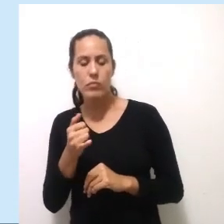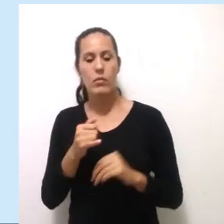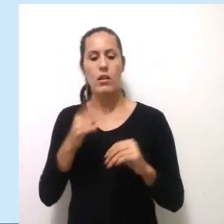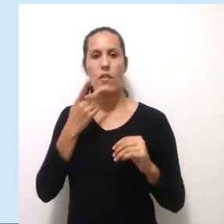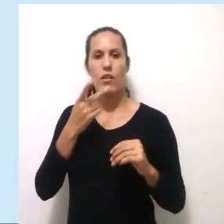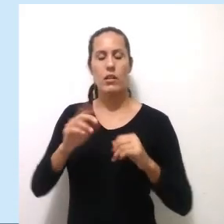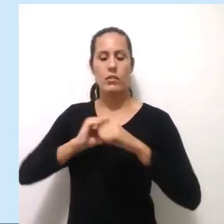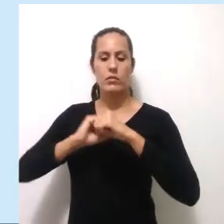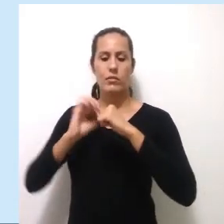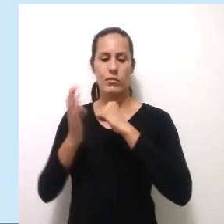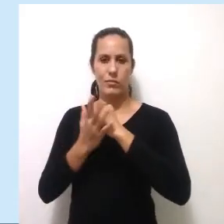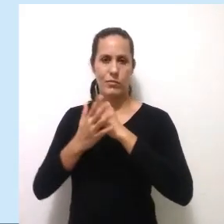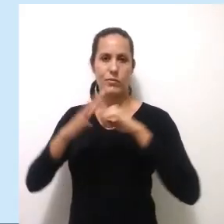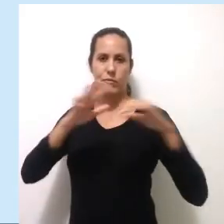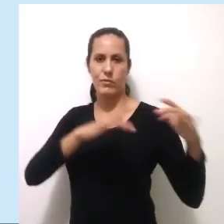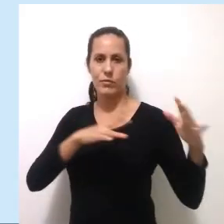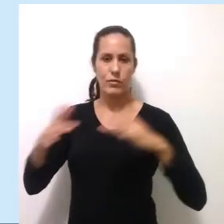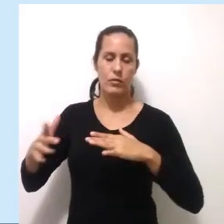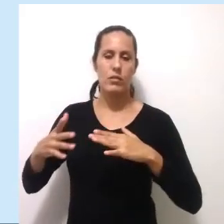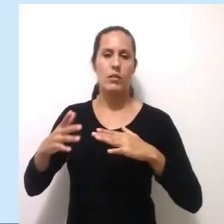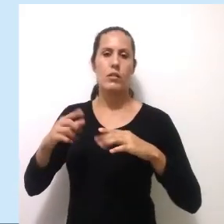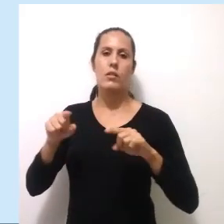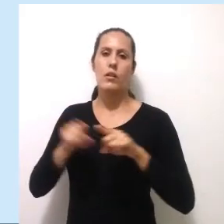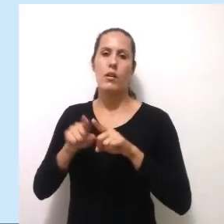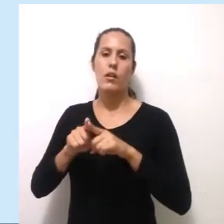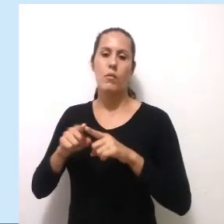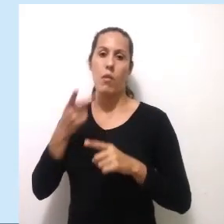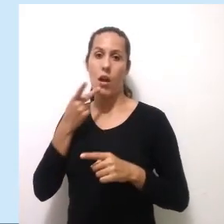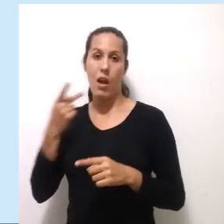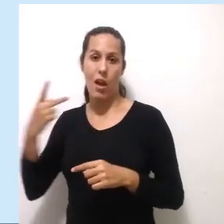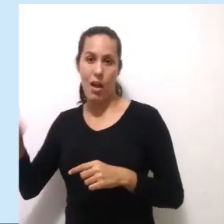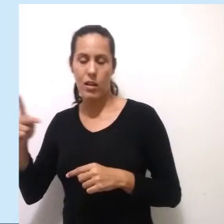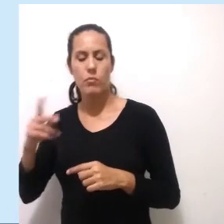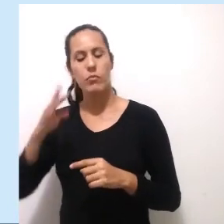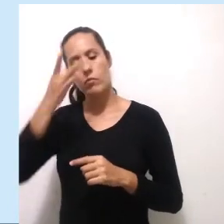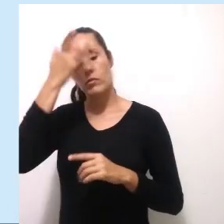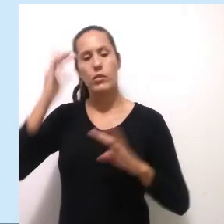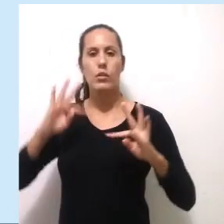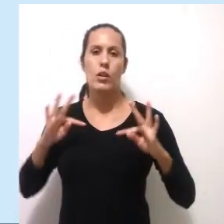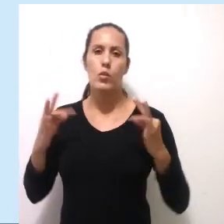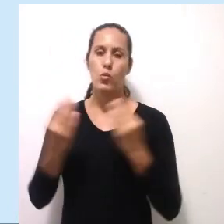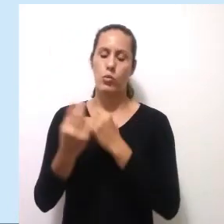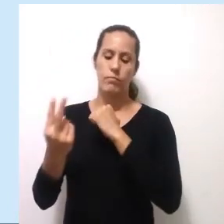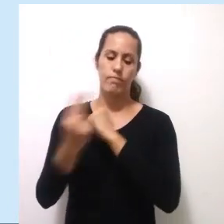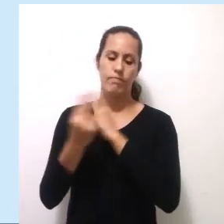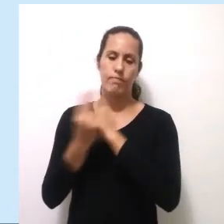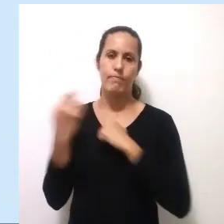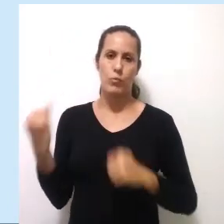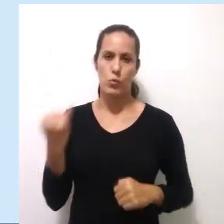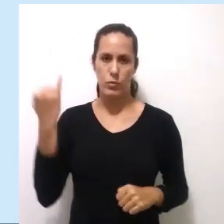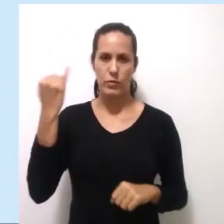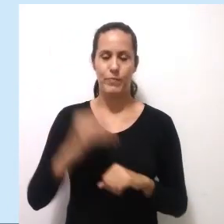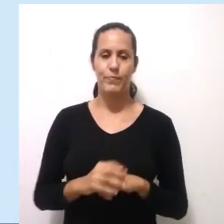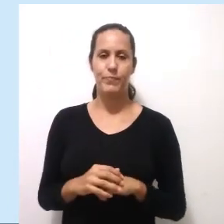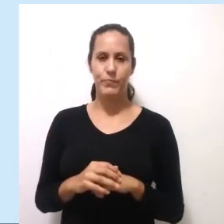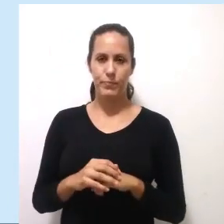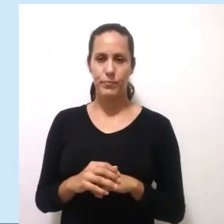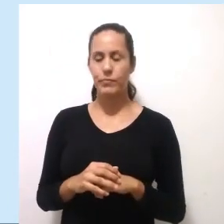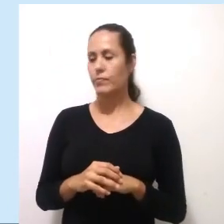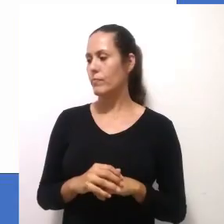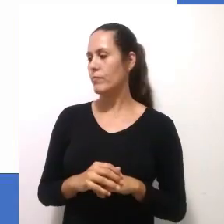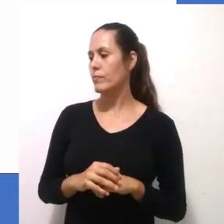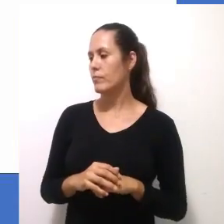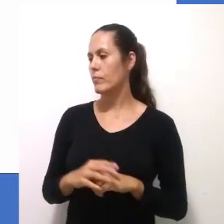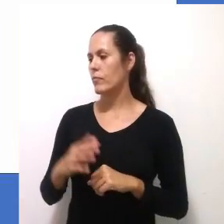está acontecendo lá fora e é importante que não só o super-homem, mas todos aqui se cuidem. Segue o